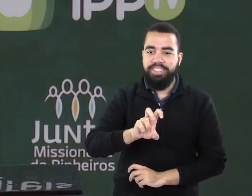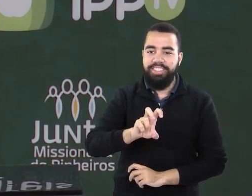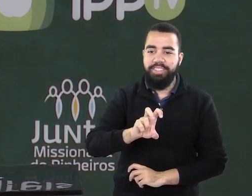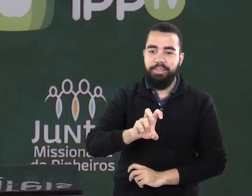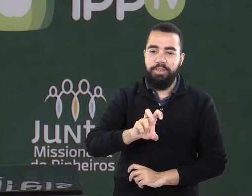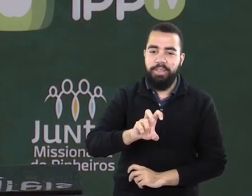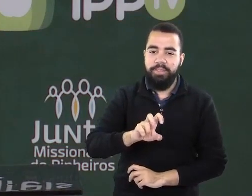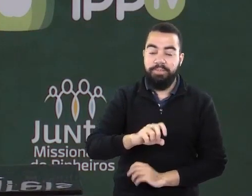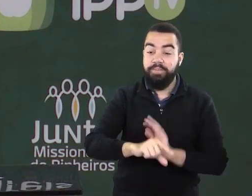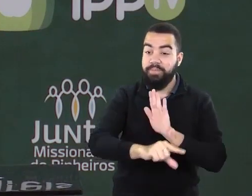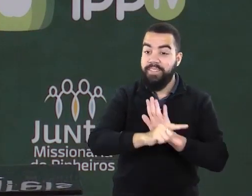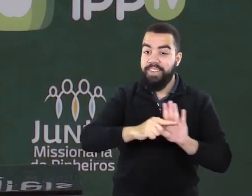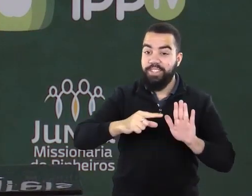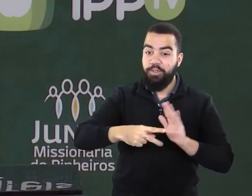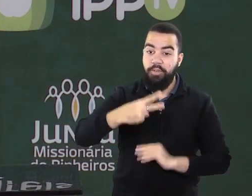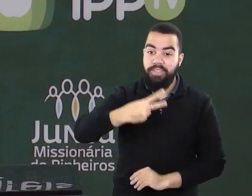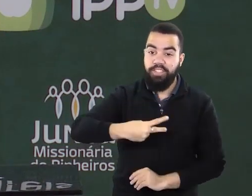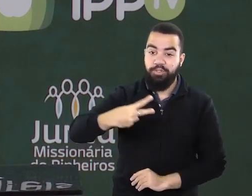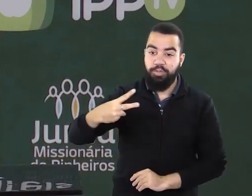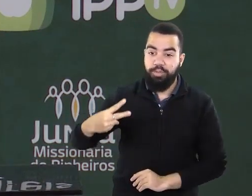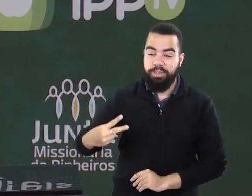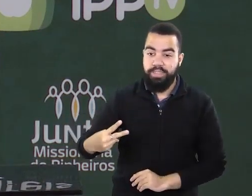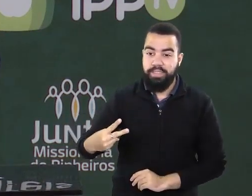Leremos os versos 22